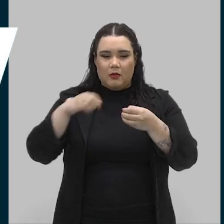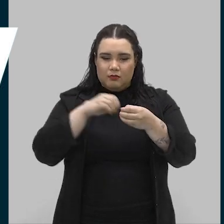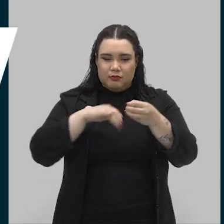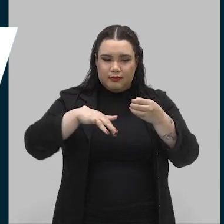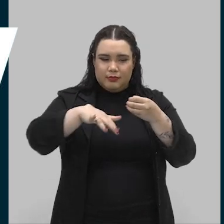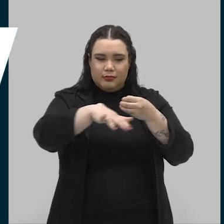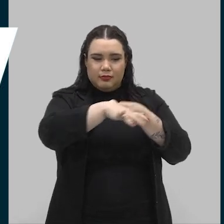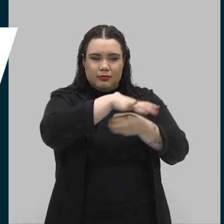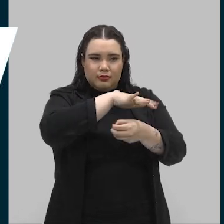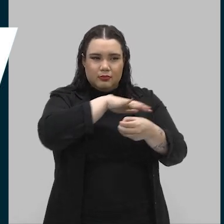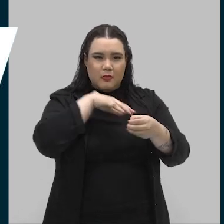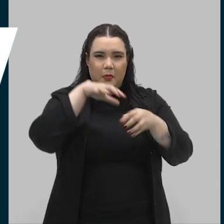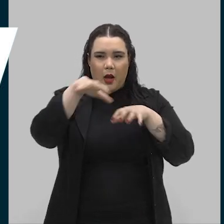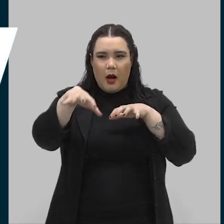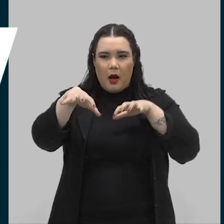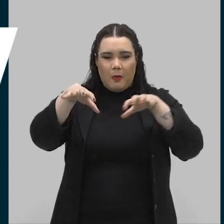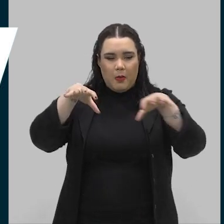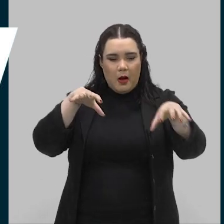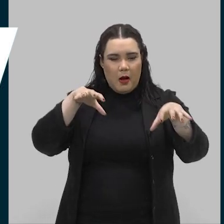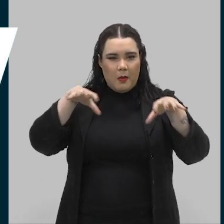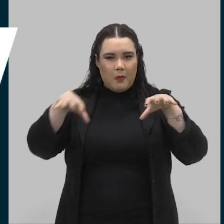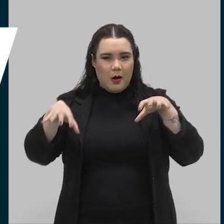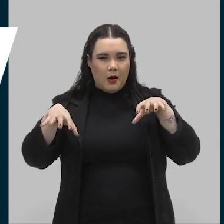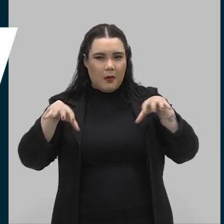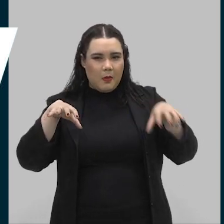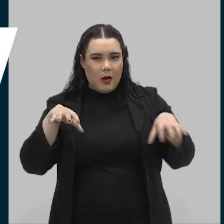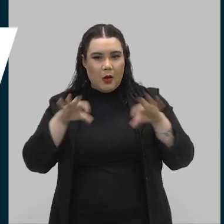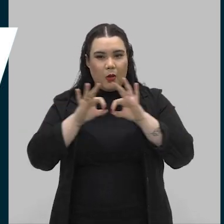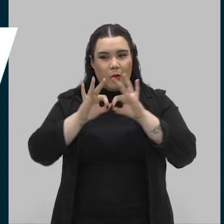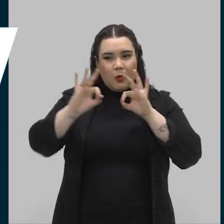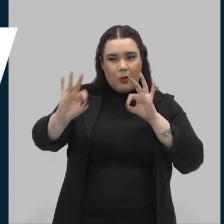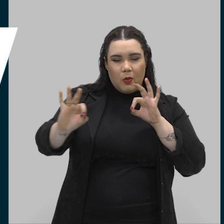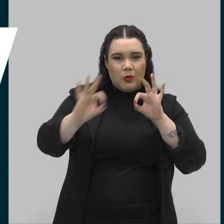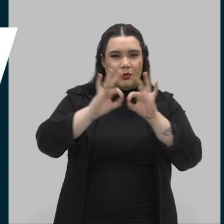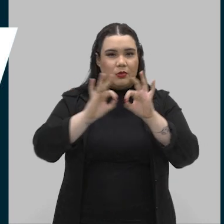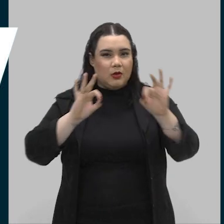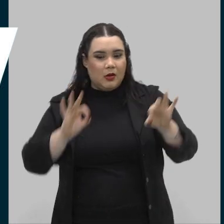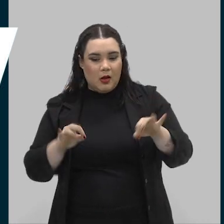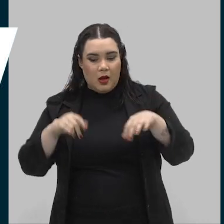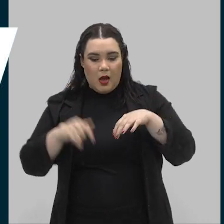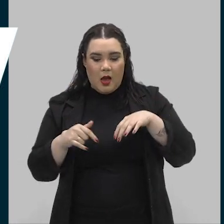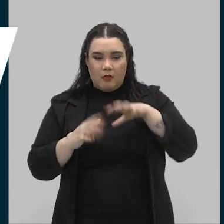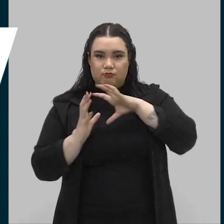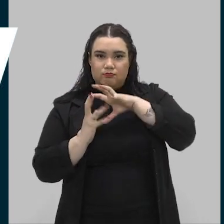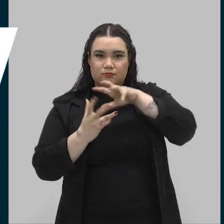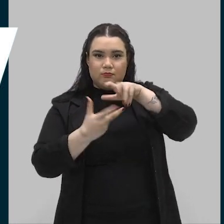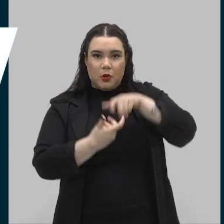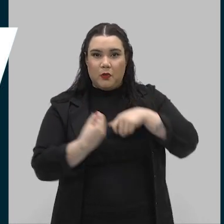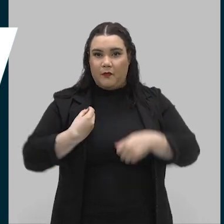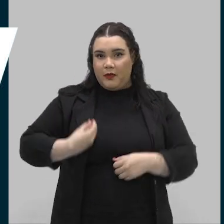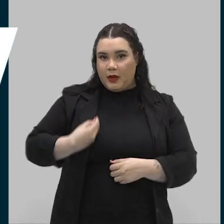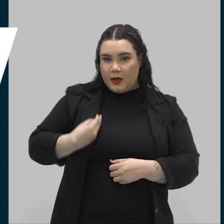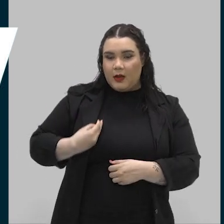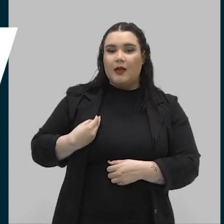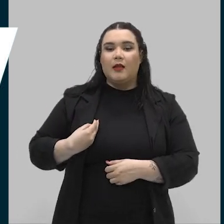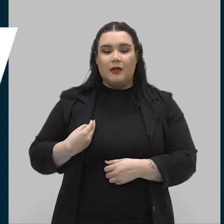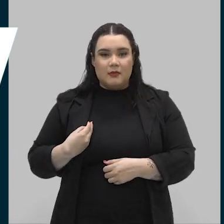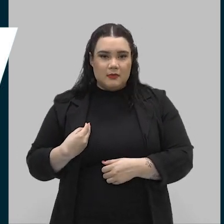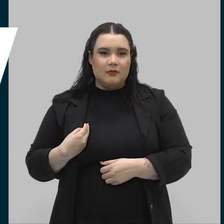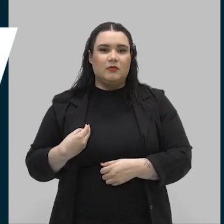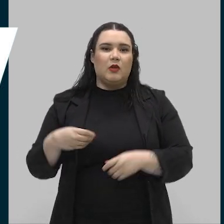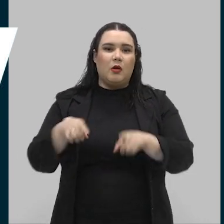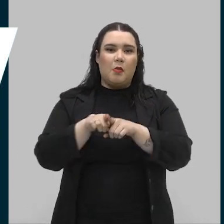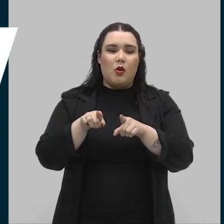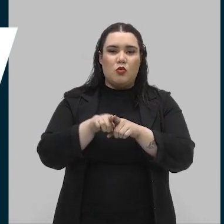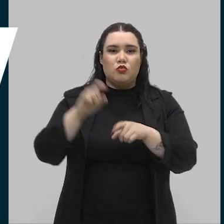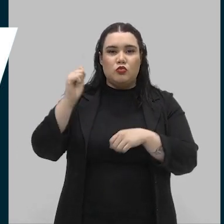mais distantes uma da outra, o nosso planetinha com vida na Terra, tá, pessoal? O nosso sistema